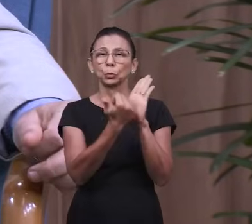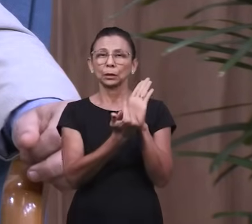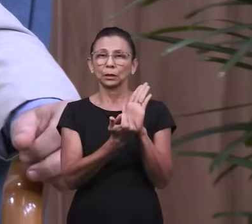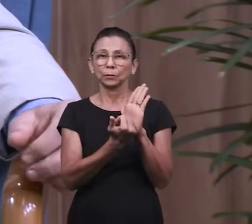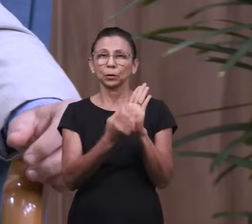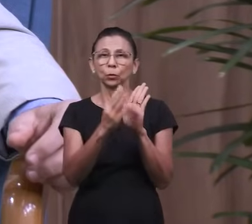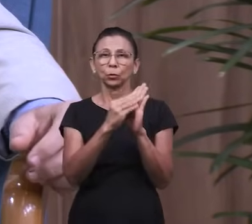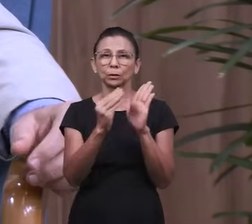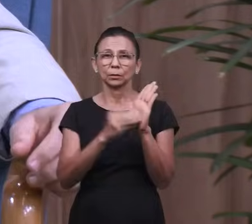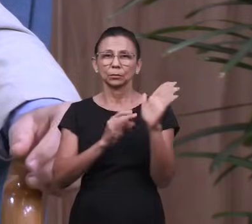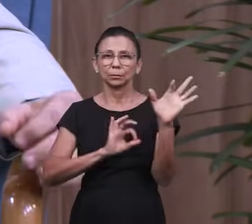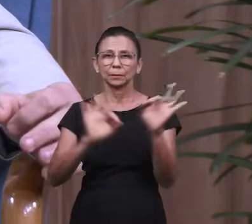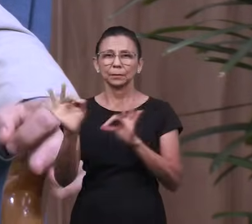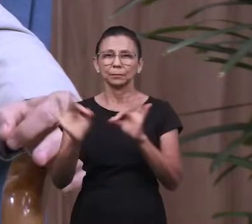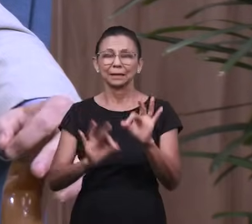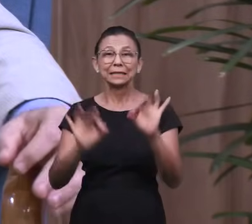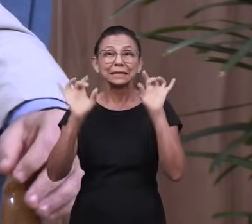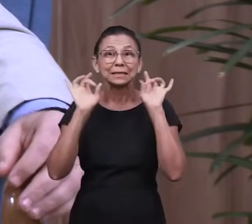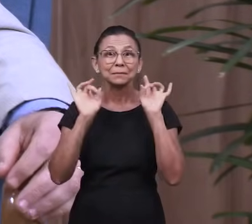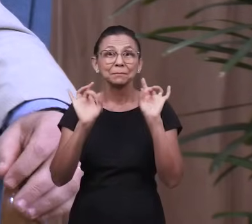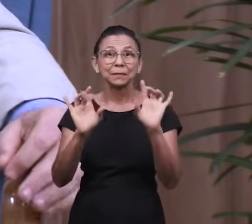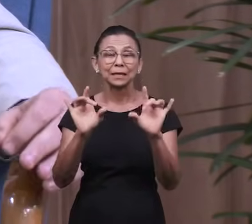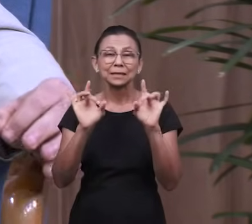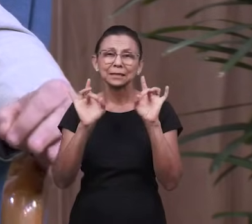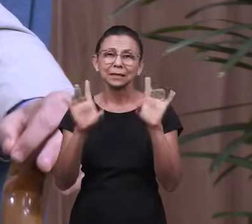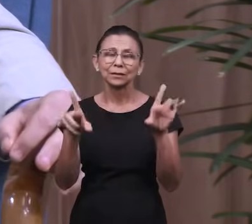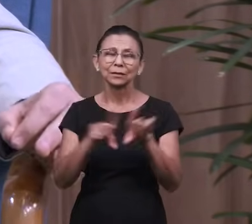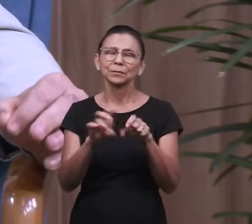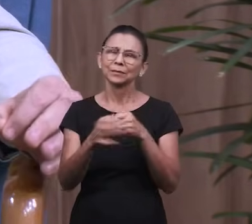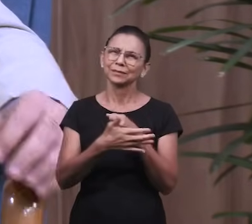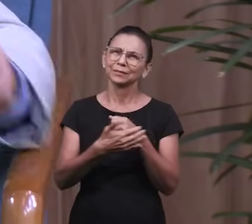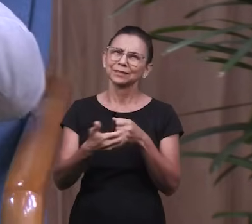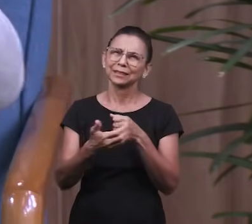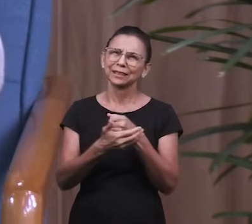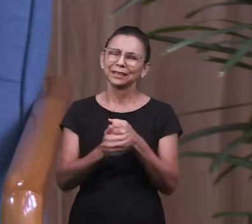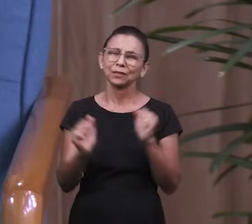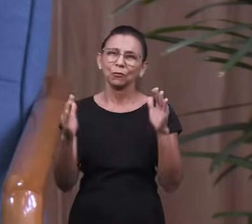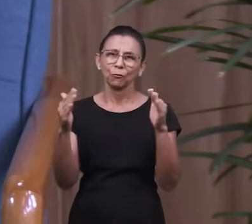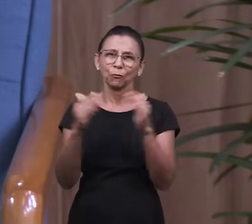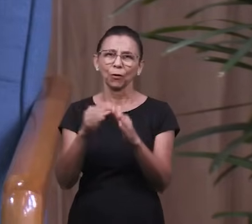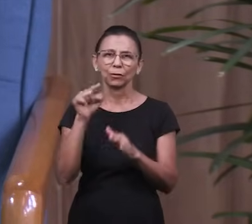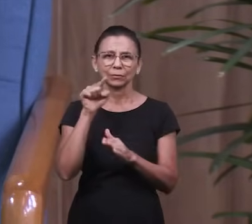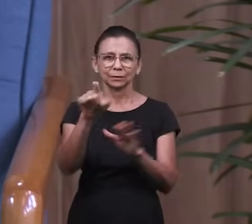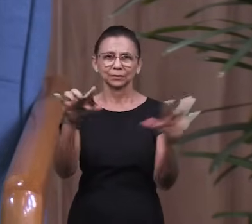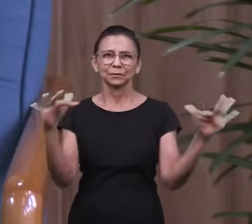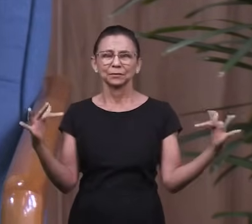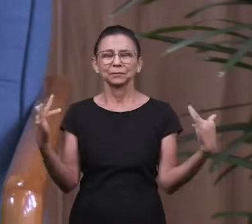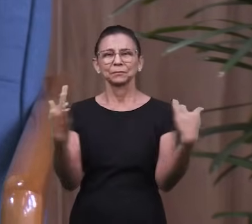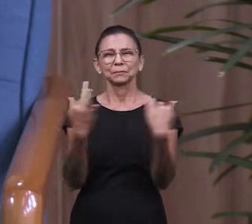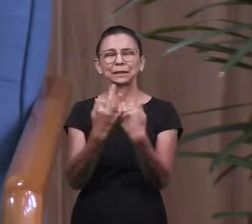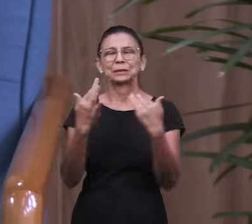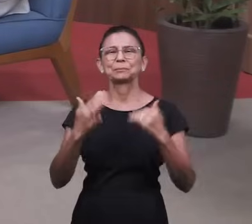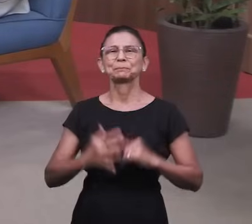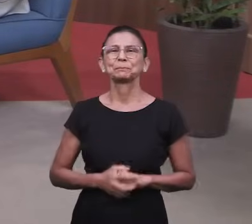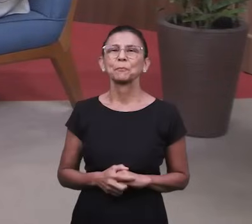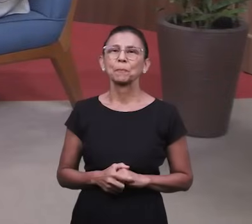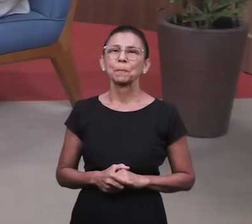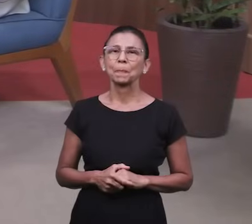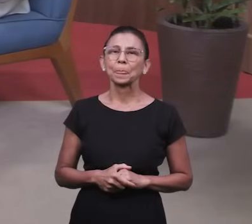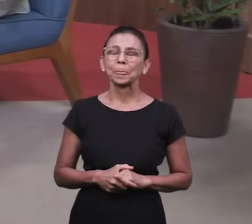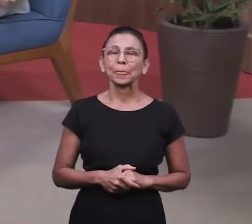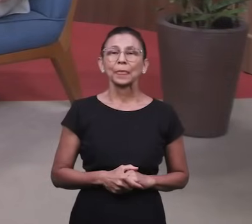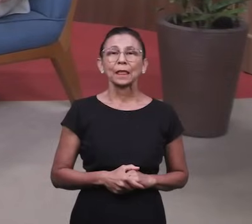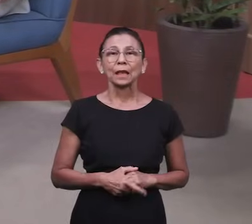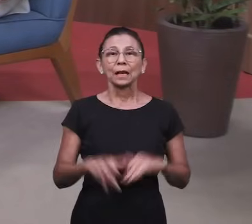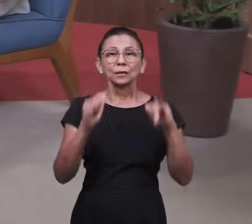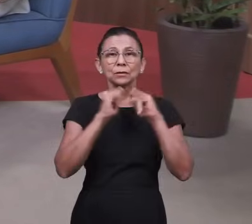uma edição de um programa que é feito especialmente e com todo carinho para você e para toda a sua família.